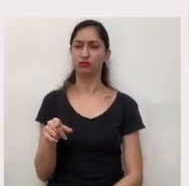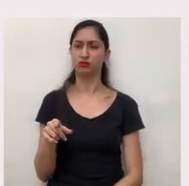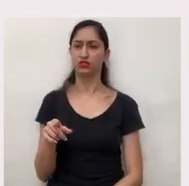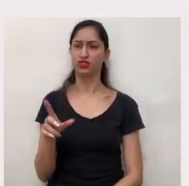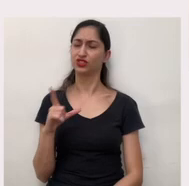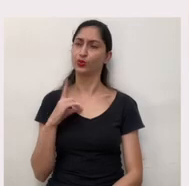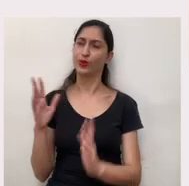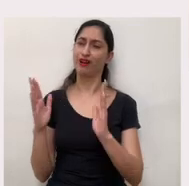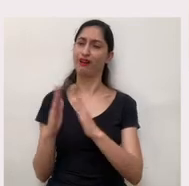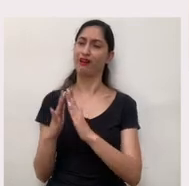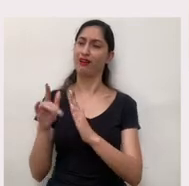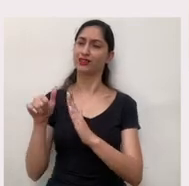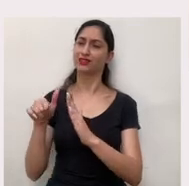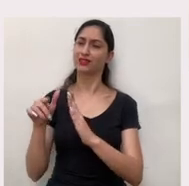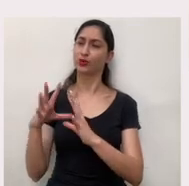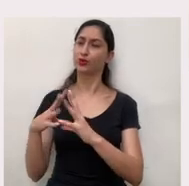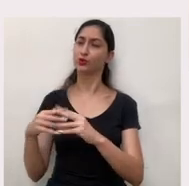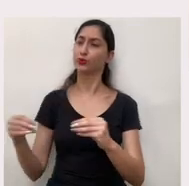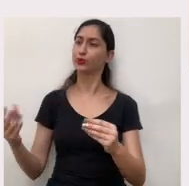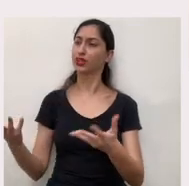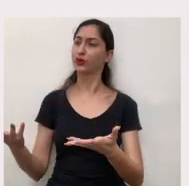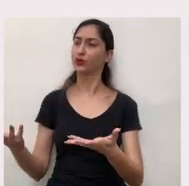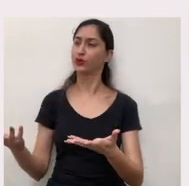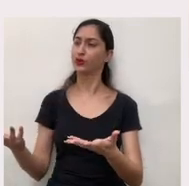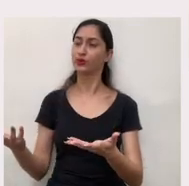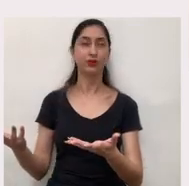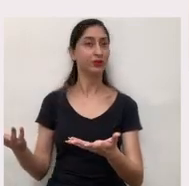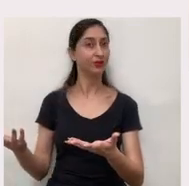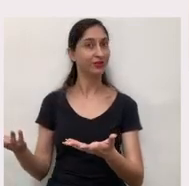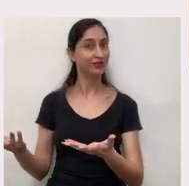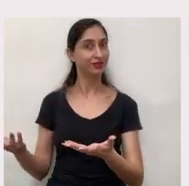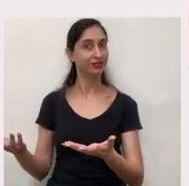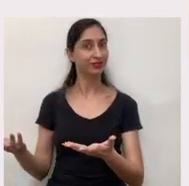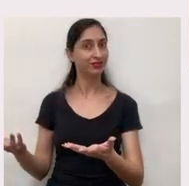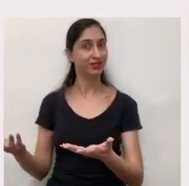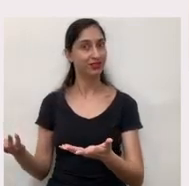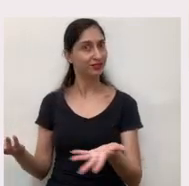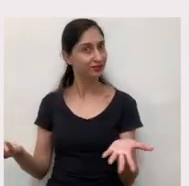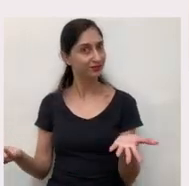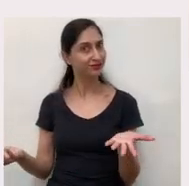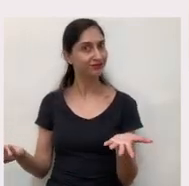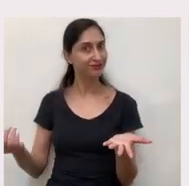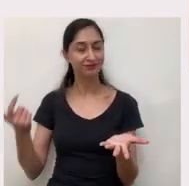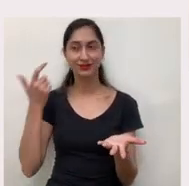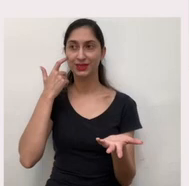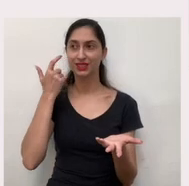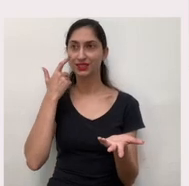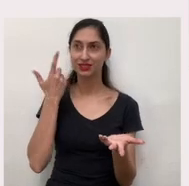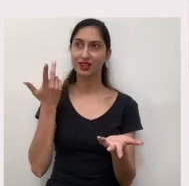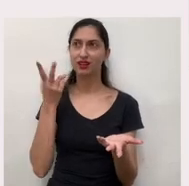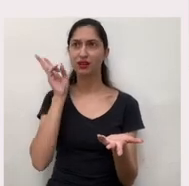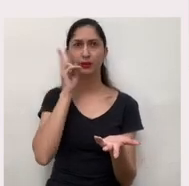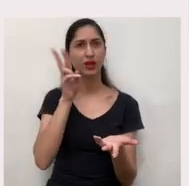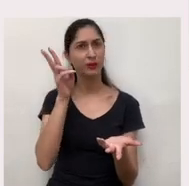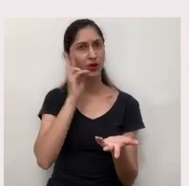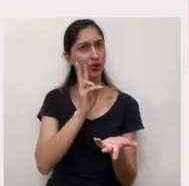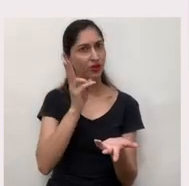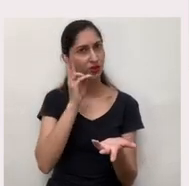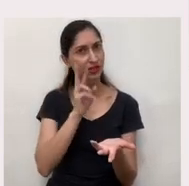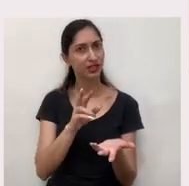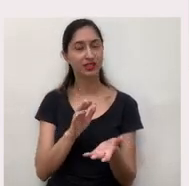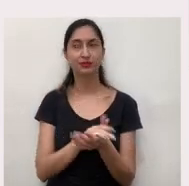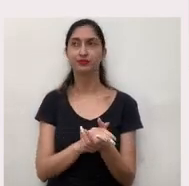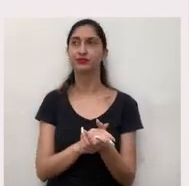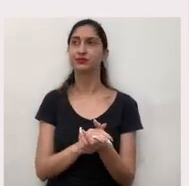uma casa, né, não tem mais, né, e aí pensar nessa ideia assim de uma memória disso que